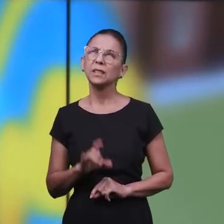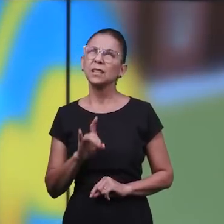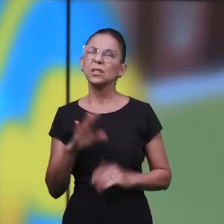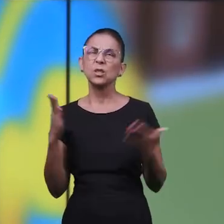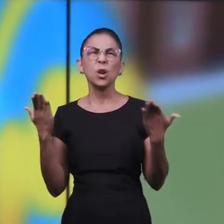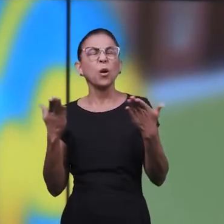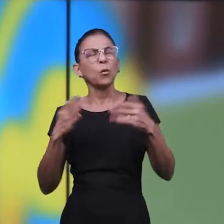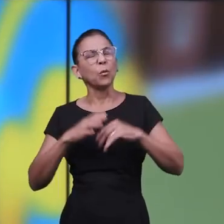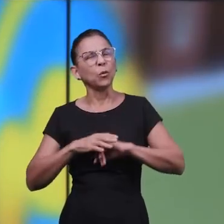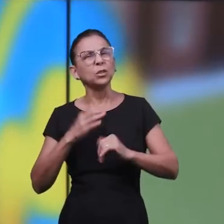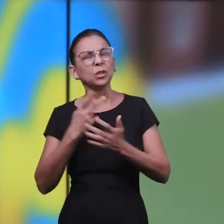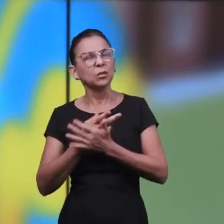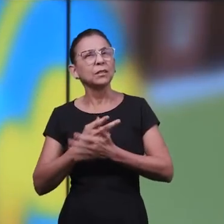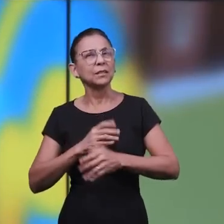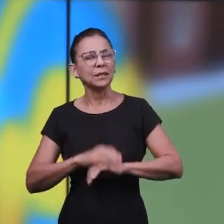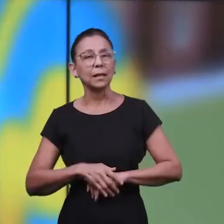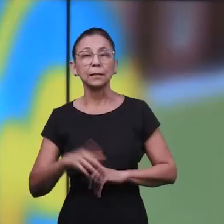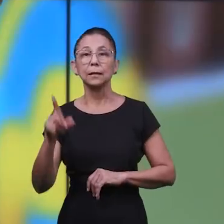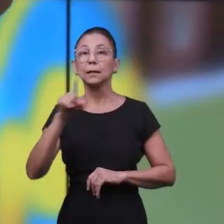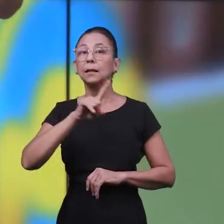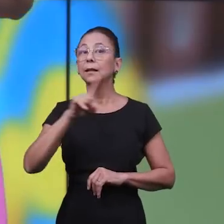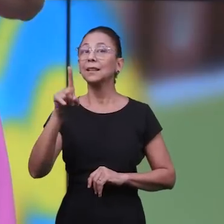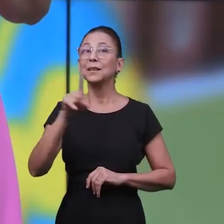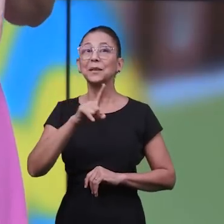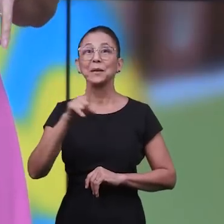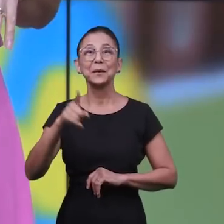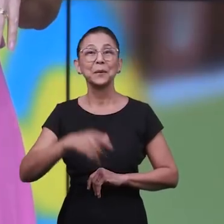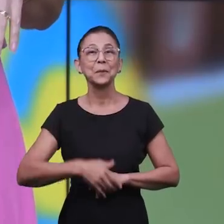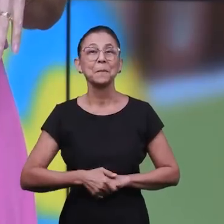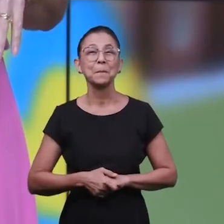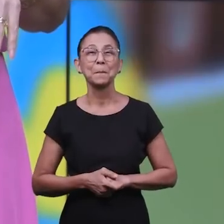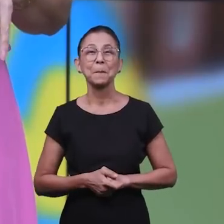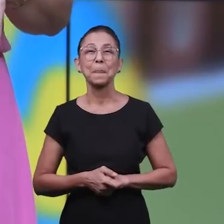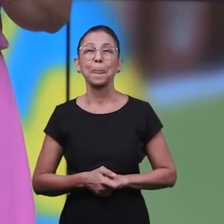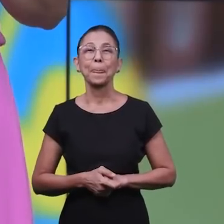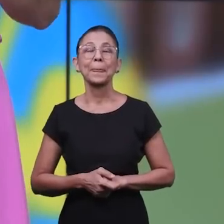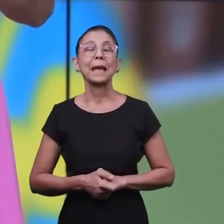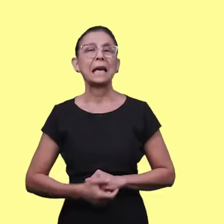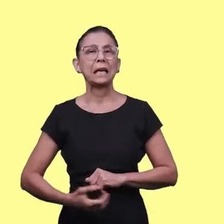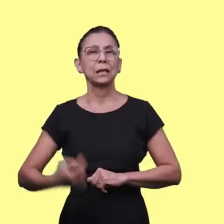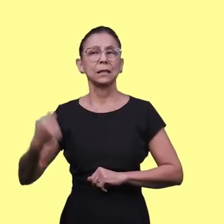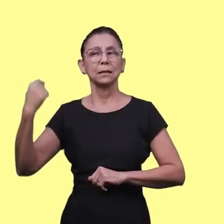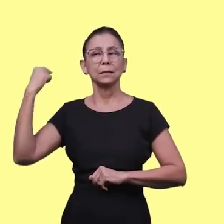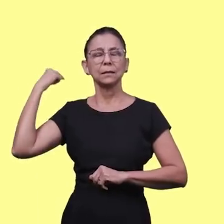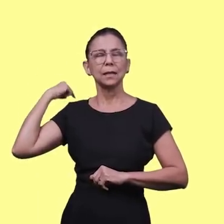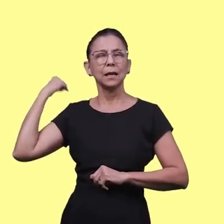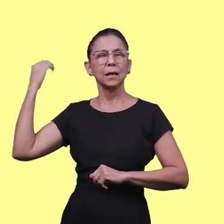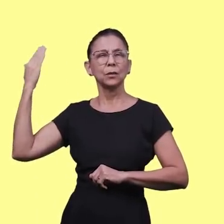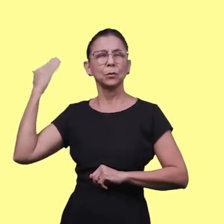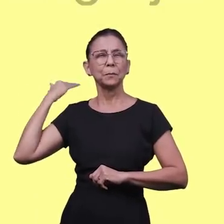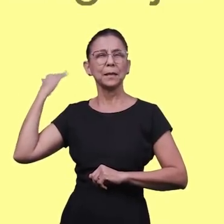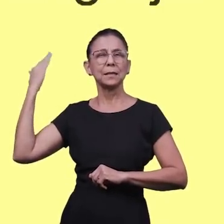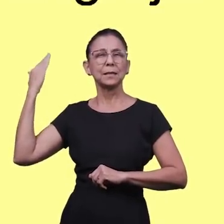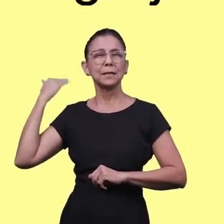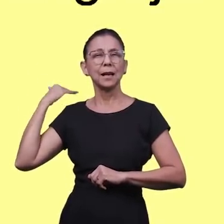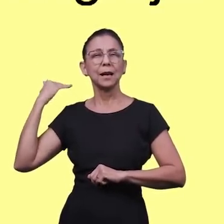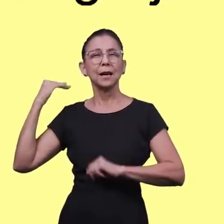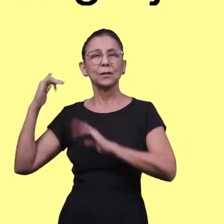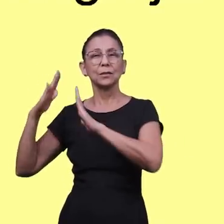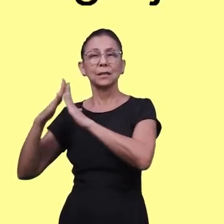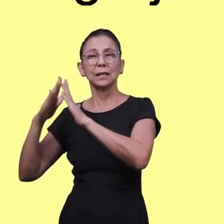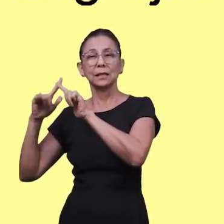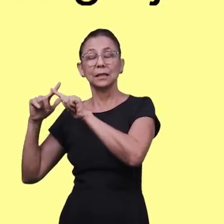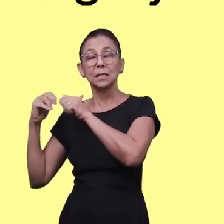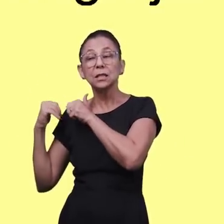só agora no nosso tempo? Não, isso começou na igreja primitiva, no início